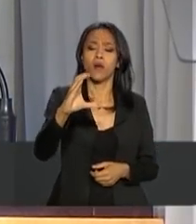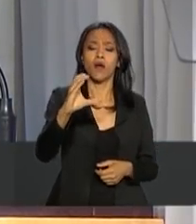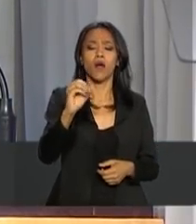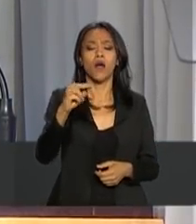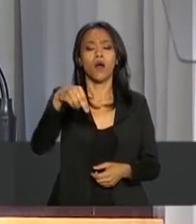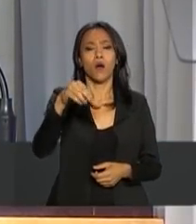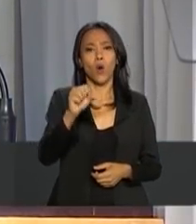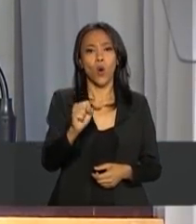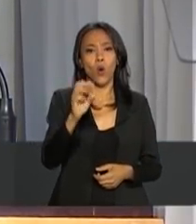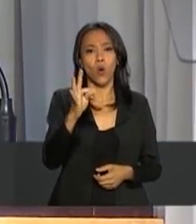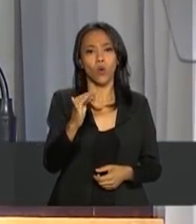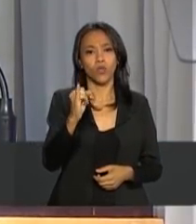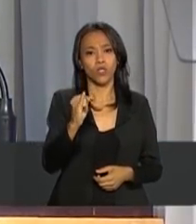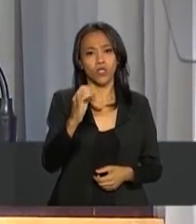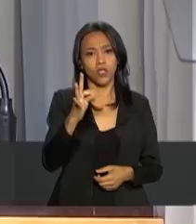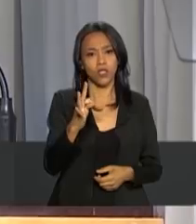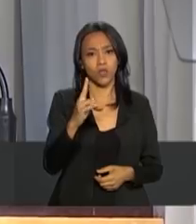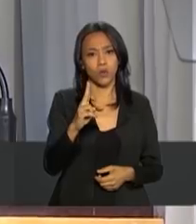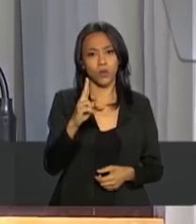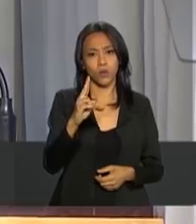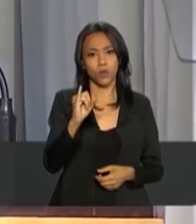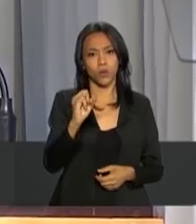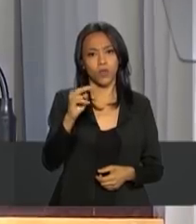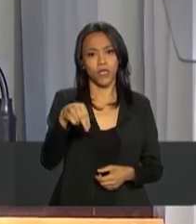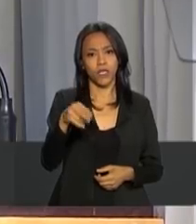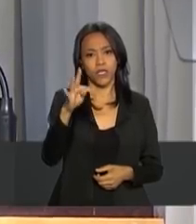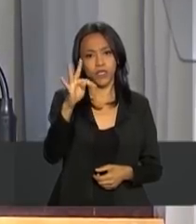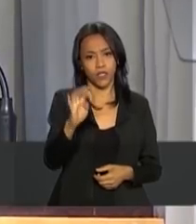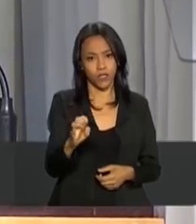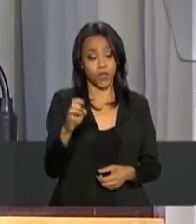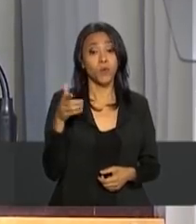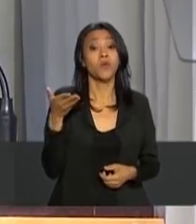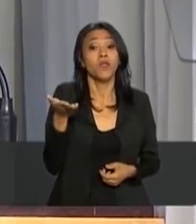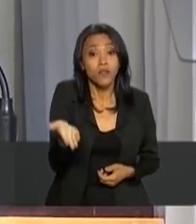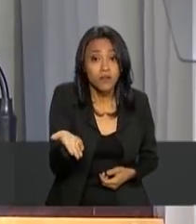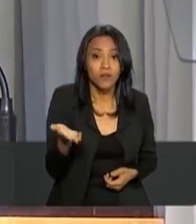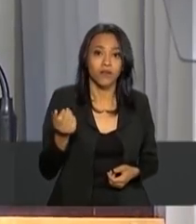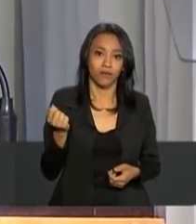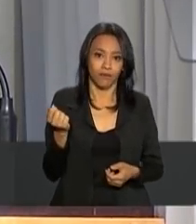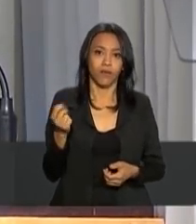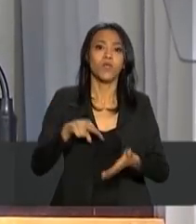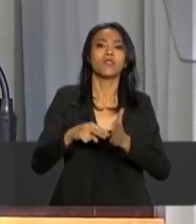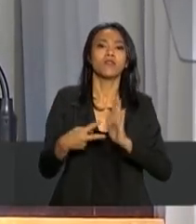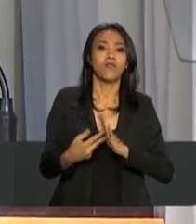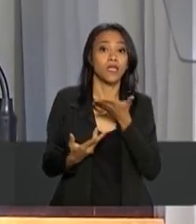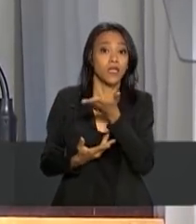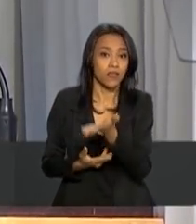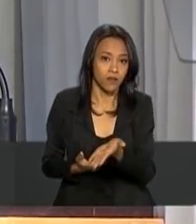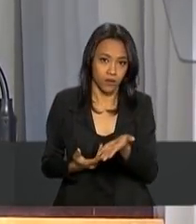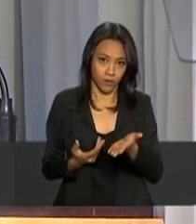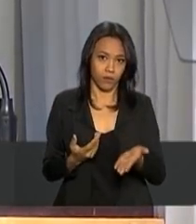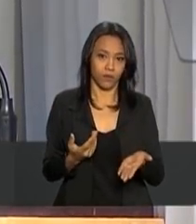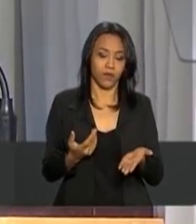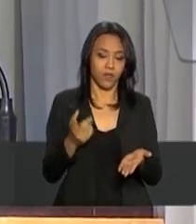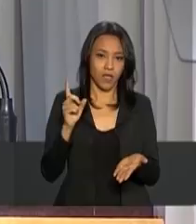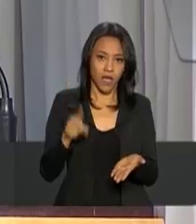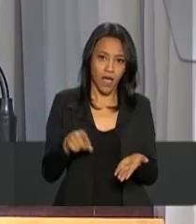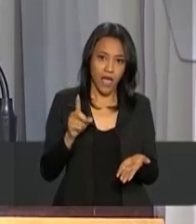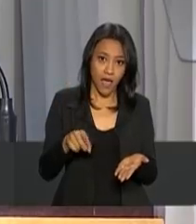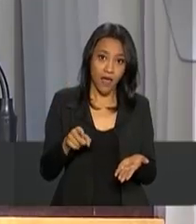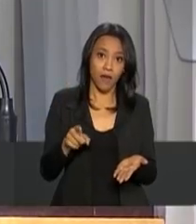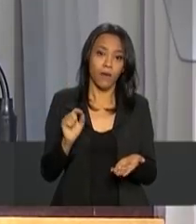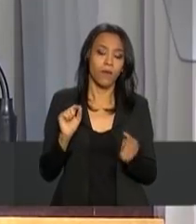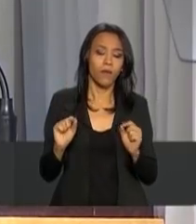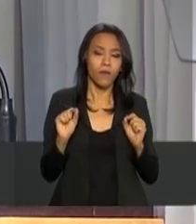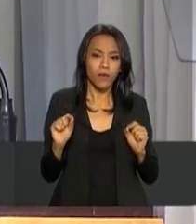constituinte, ela surge como para romper com o Estado constituído. A constituinte é a face